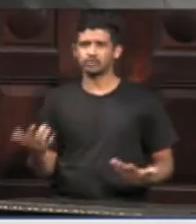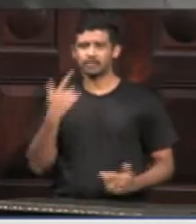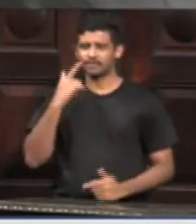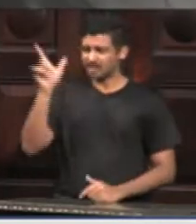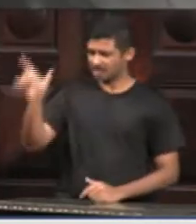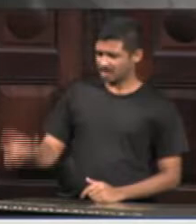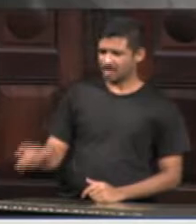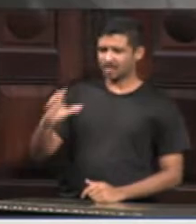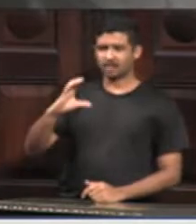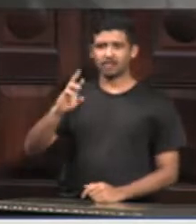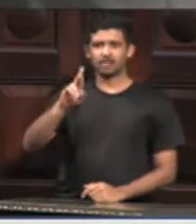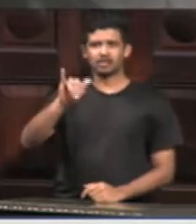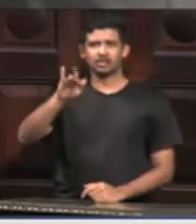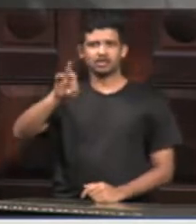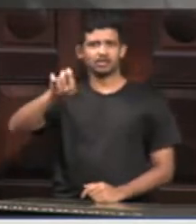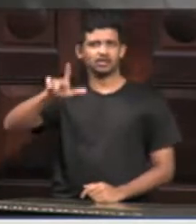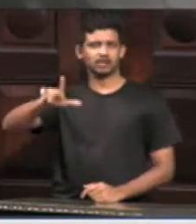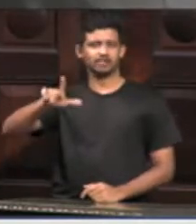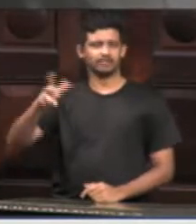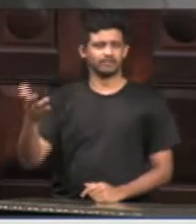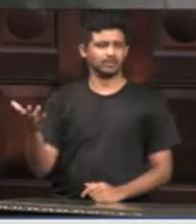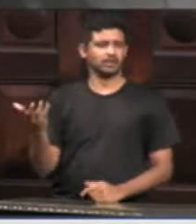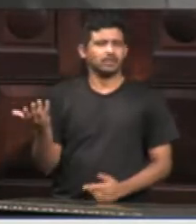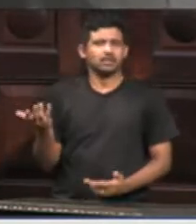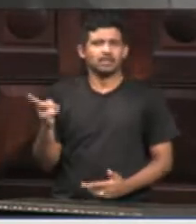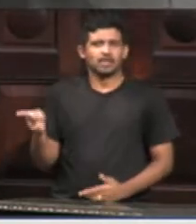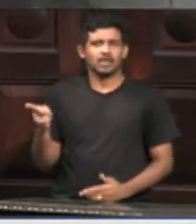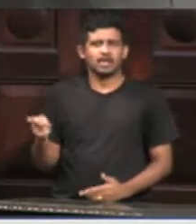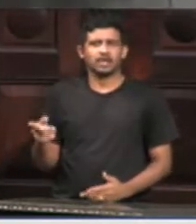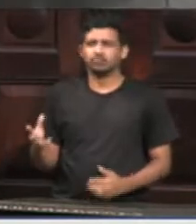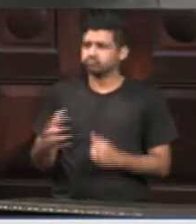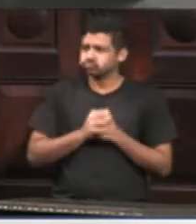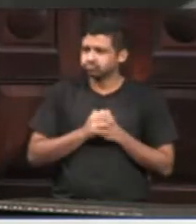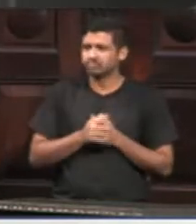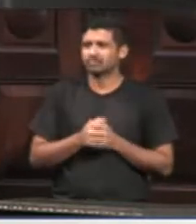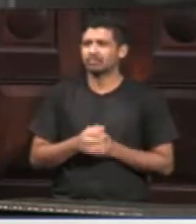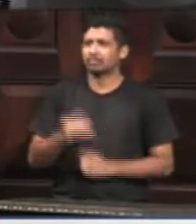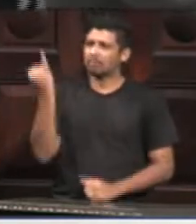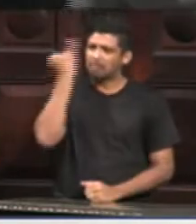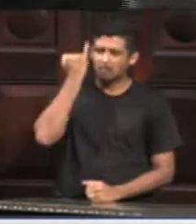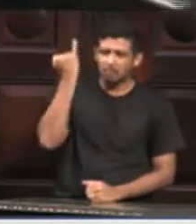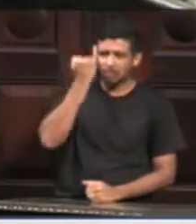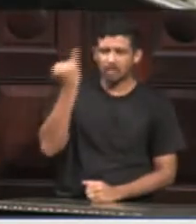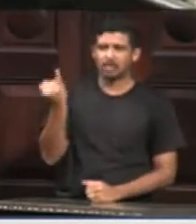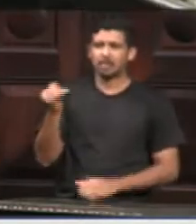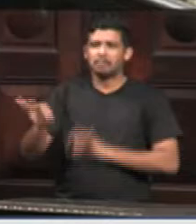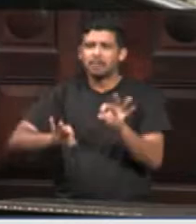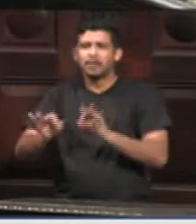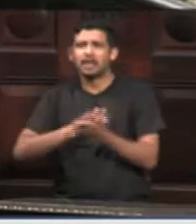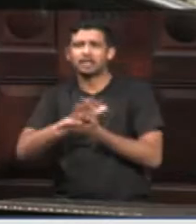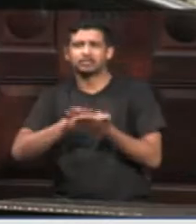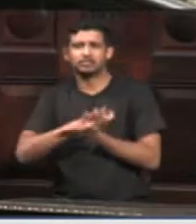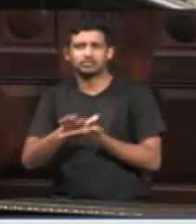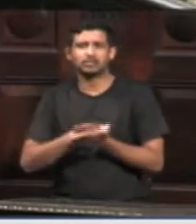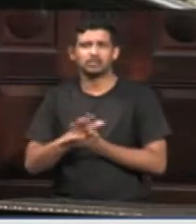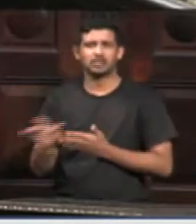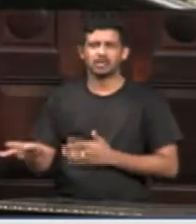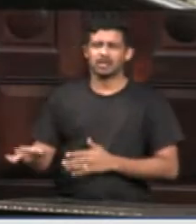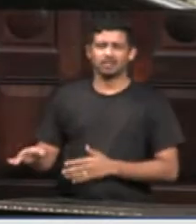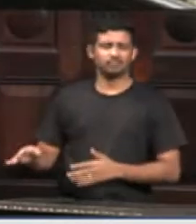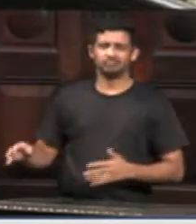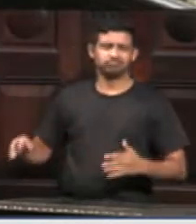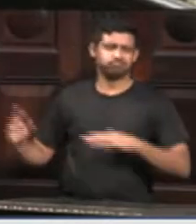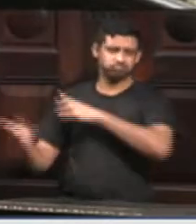Crivella, além de omisso, preguiçoso, despreparado,